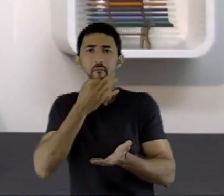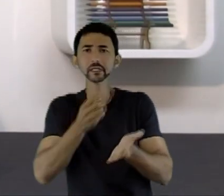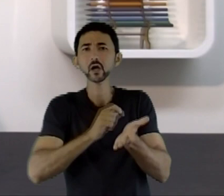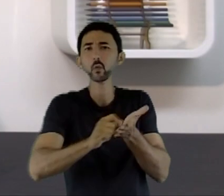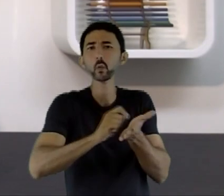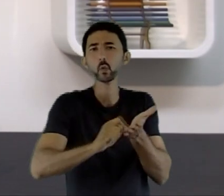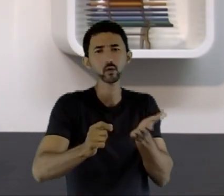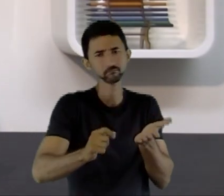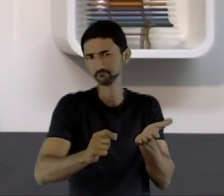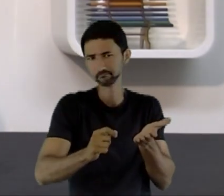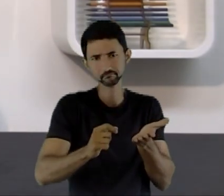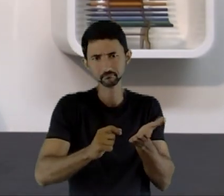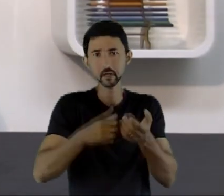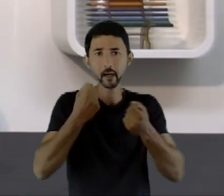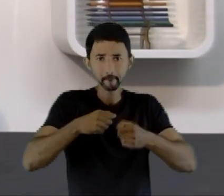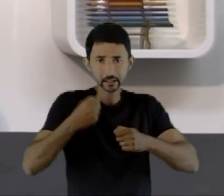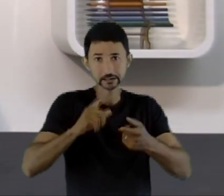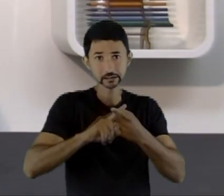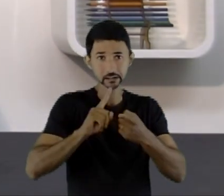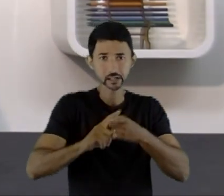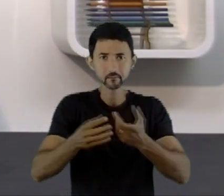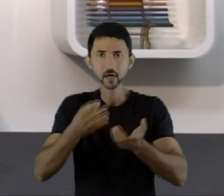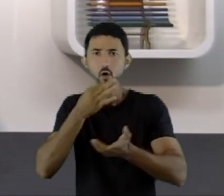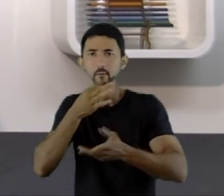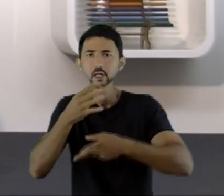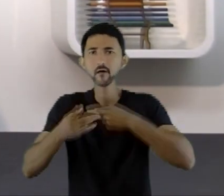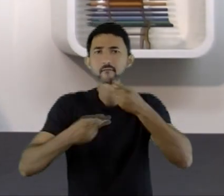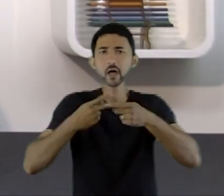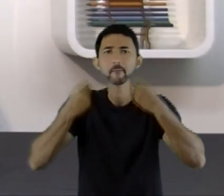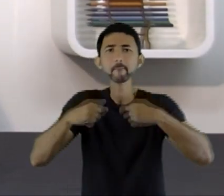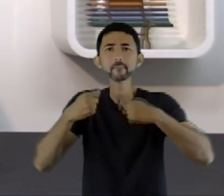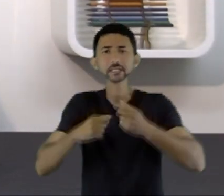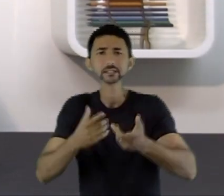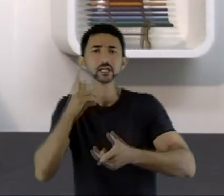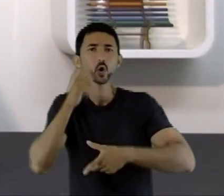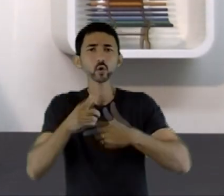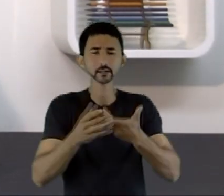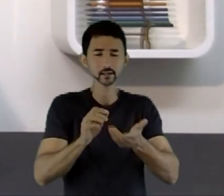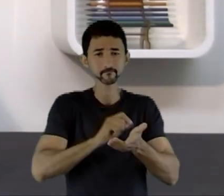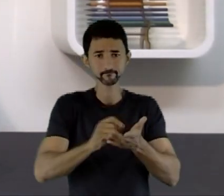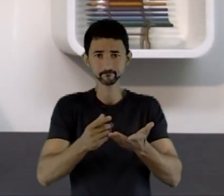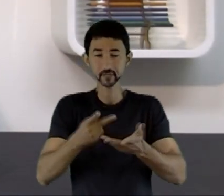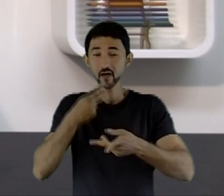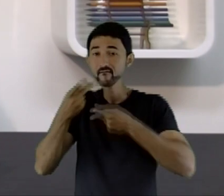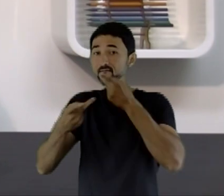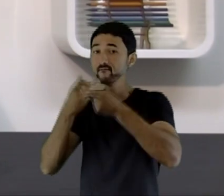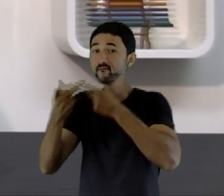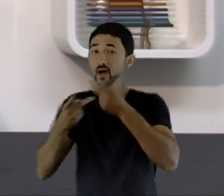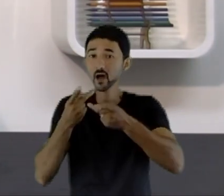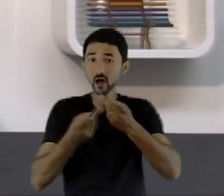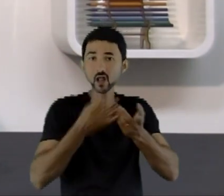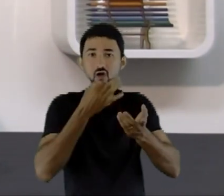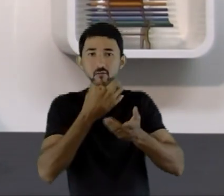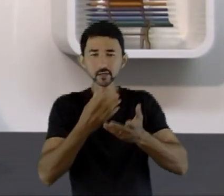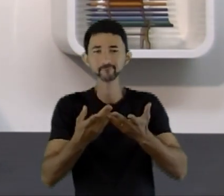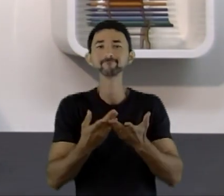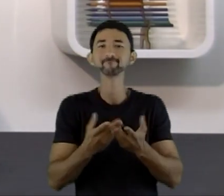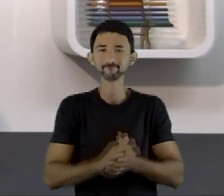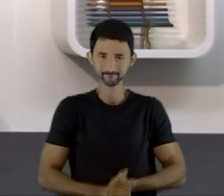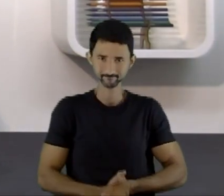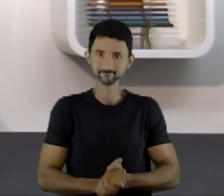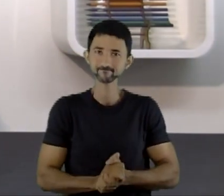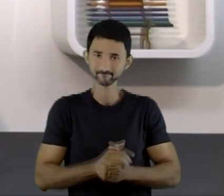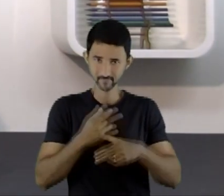que é escrita, ela precisa ser também uma opinião, a gente precisa conseguir fazer isso, argumentar verbalmente